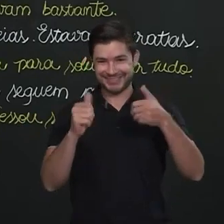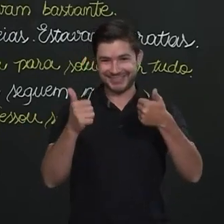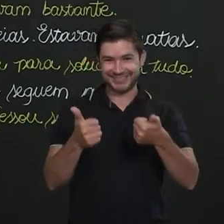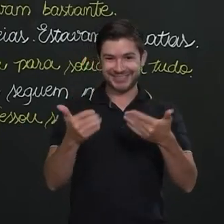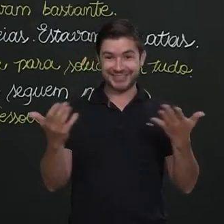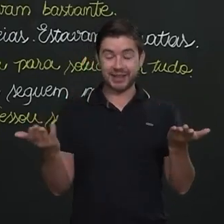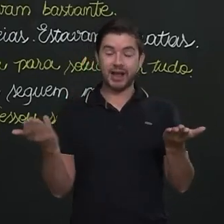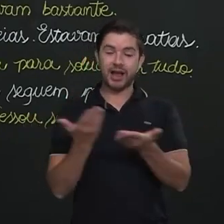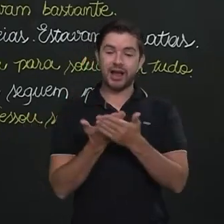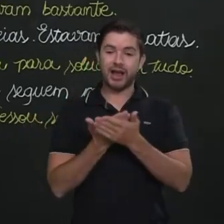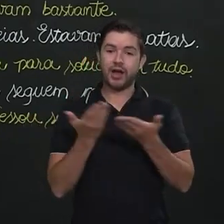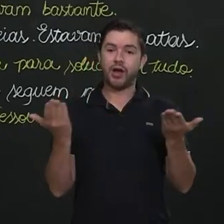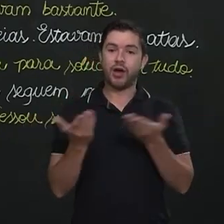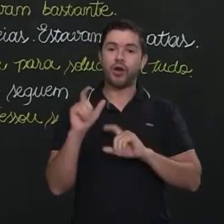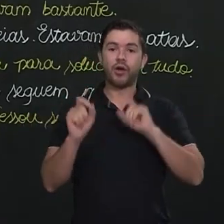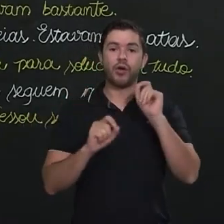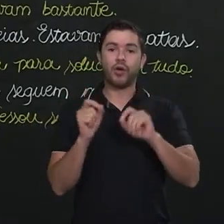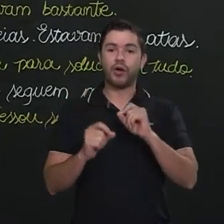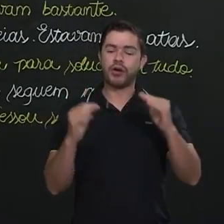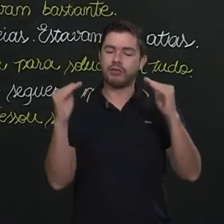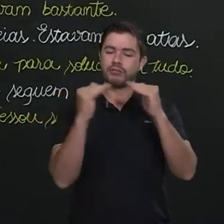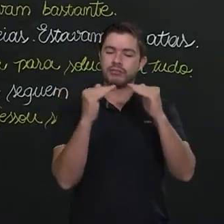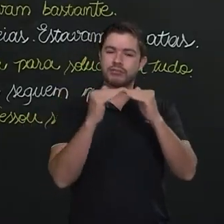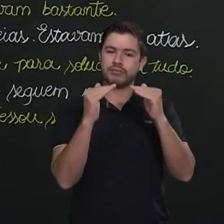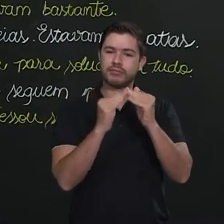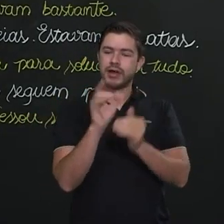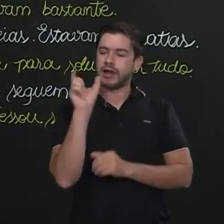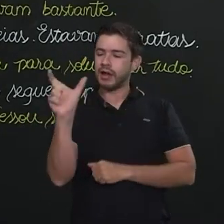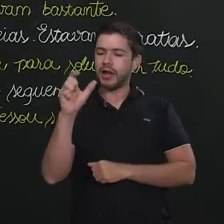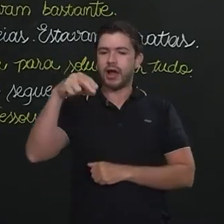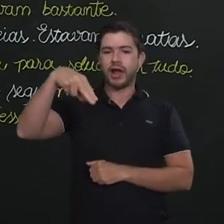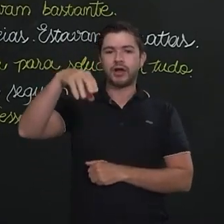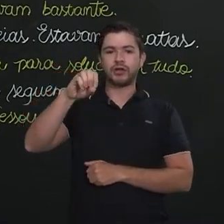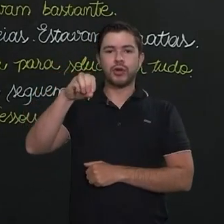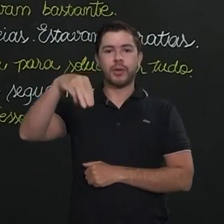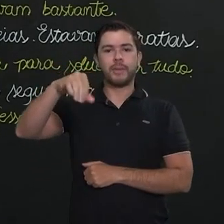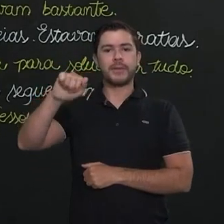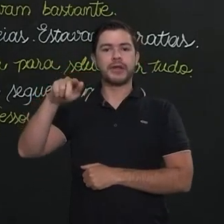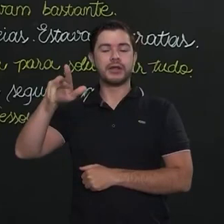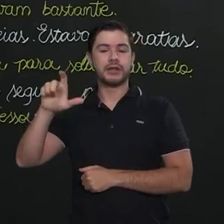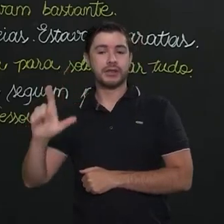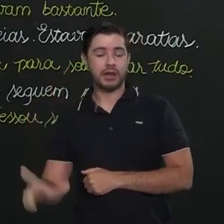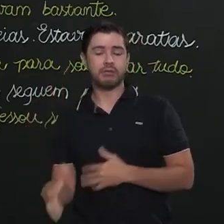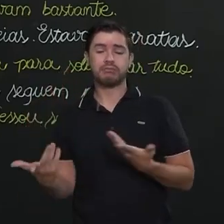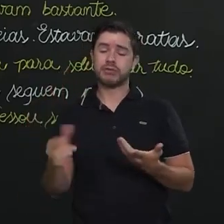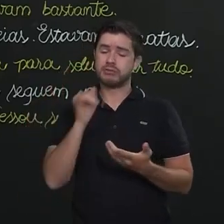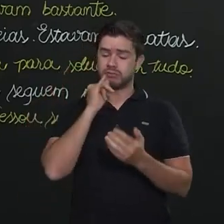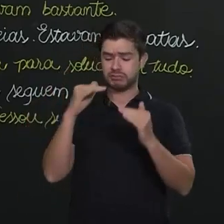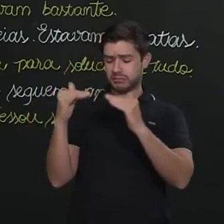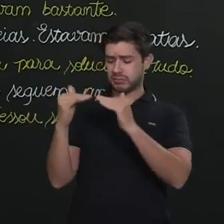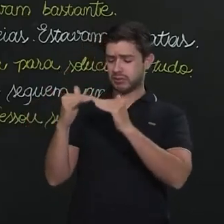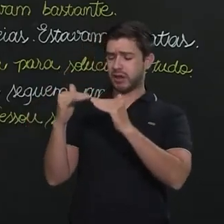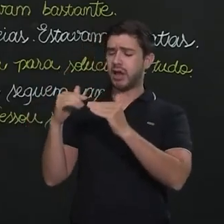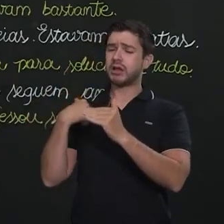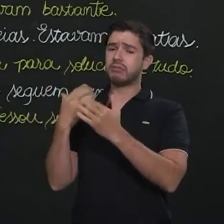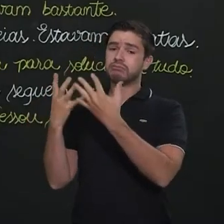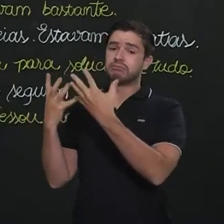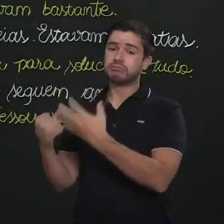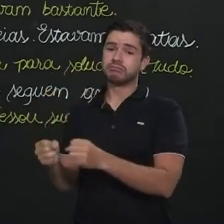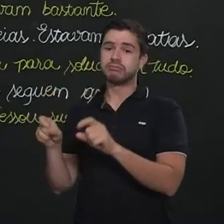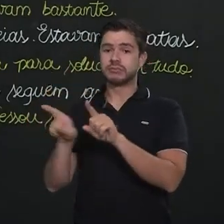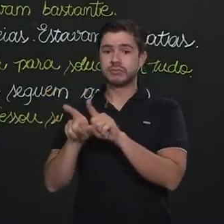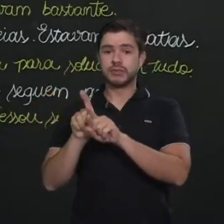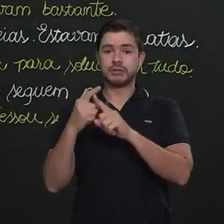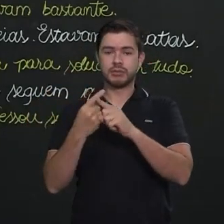Olá, tudo bem? Na aula de hoje a gente vai falar sobre concordância nominal. Concordar é estar de acordo, ou seja, o estudo da